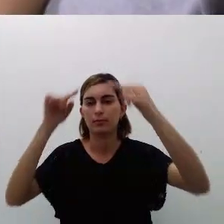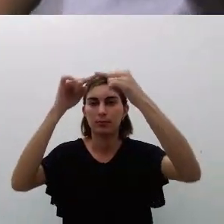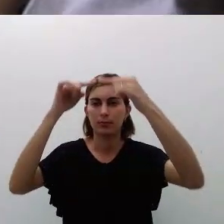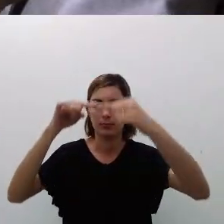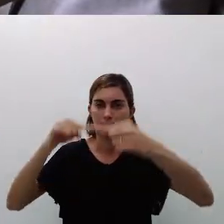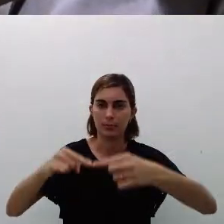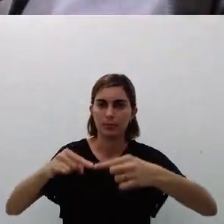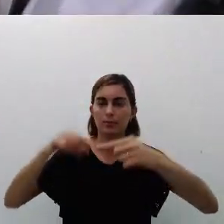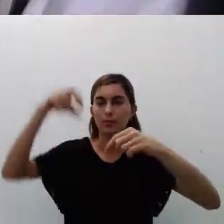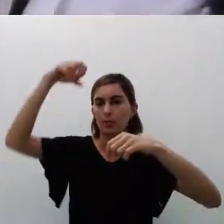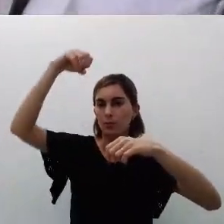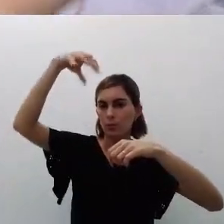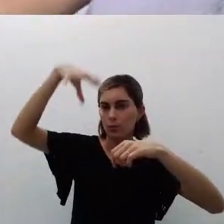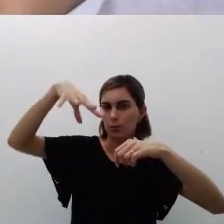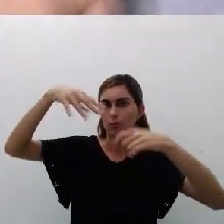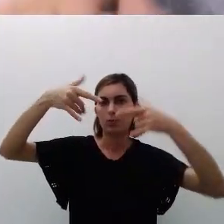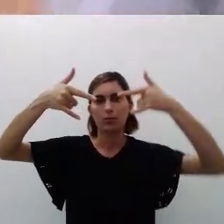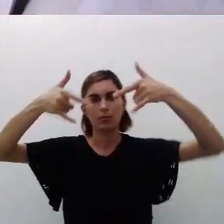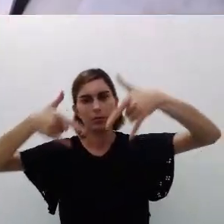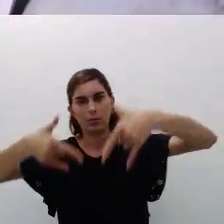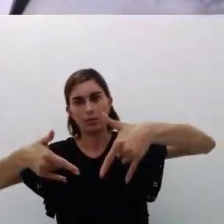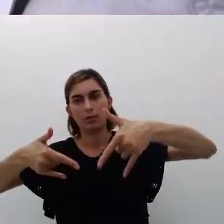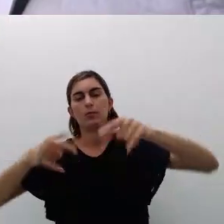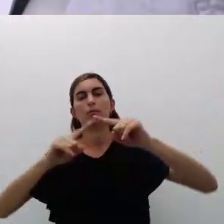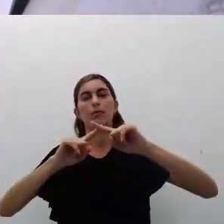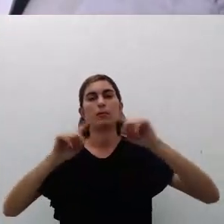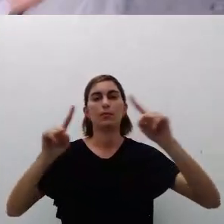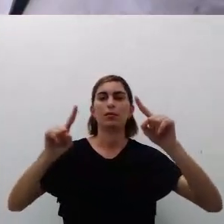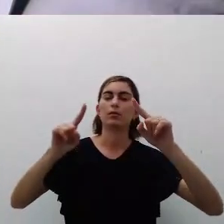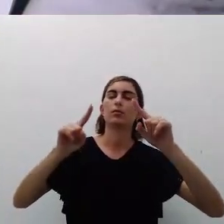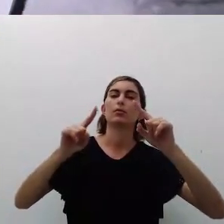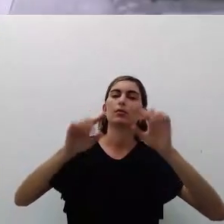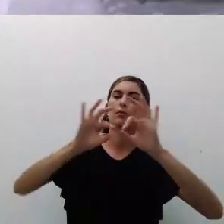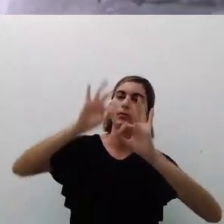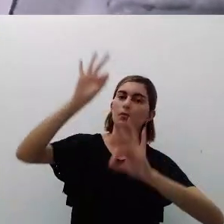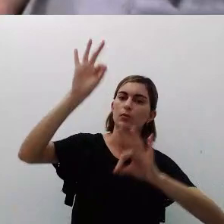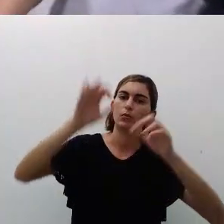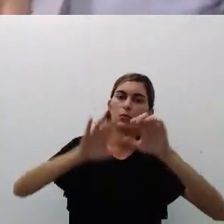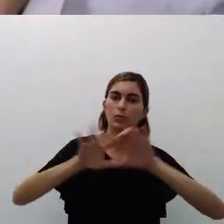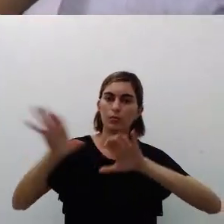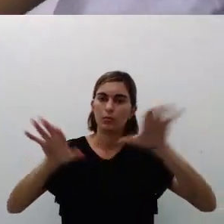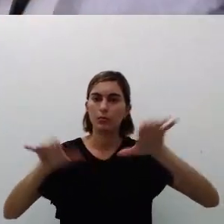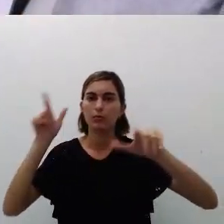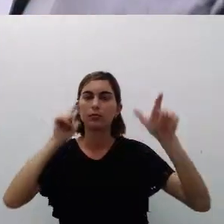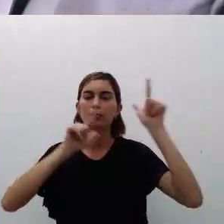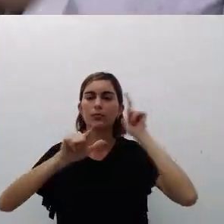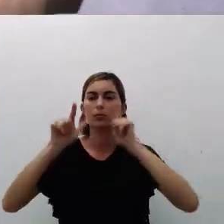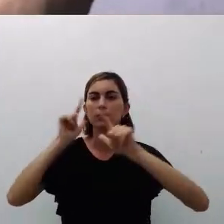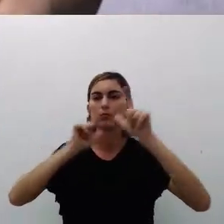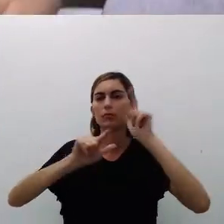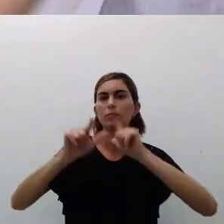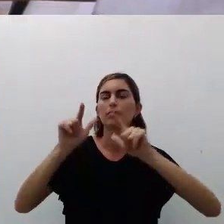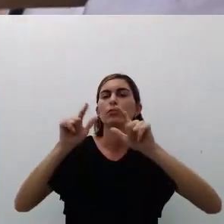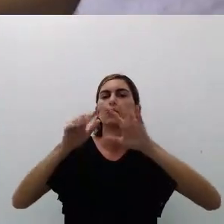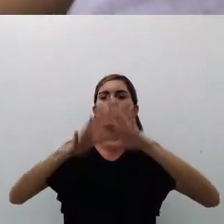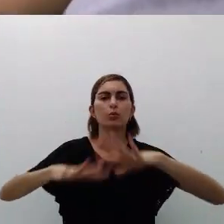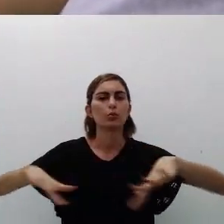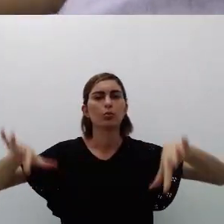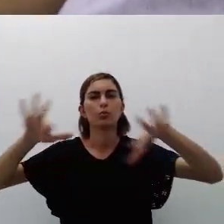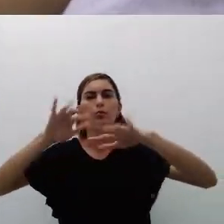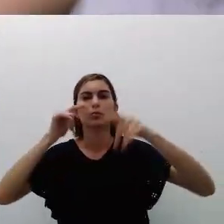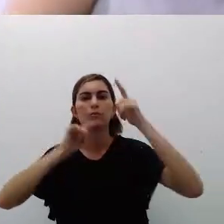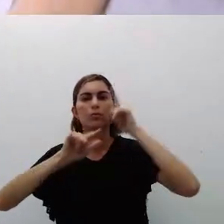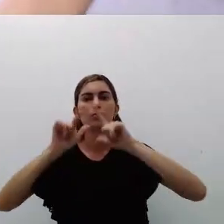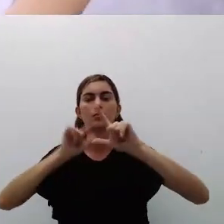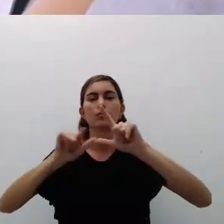mas a amplitude, que o espaço vai ganhando cor, vai ganhando forma e vai ganhando distribuição. Os quadros